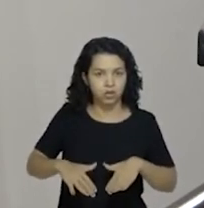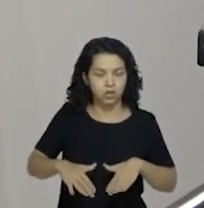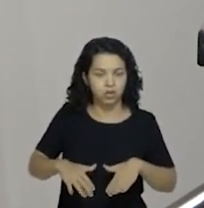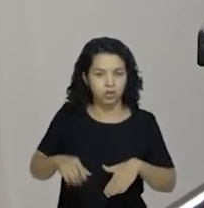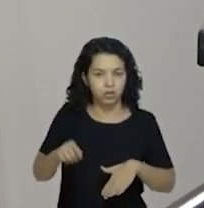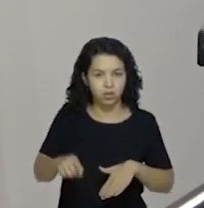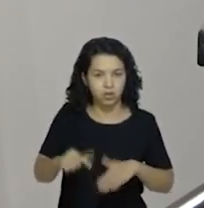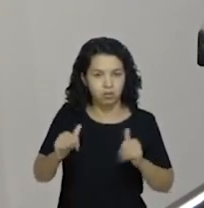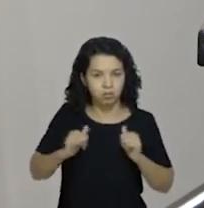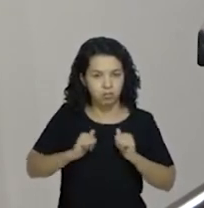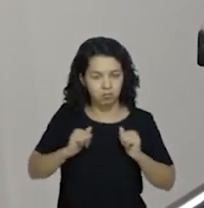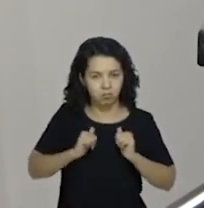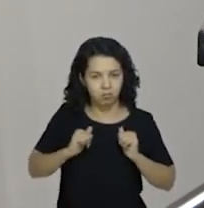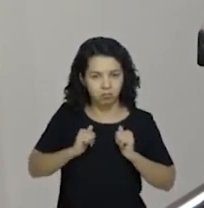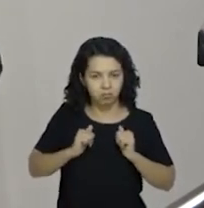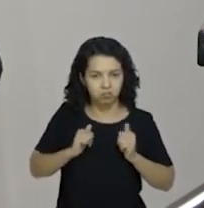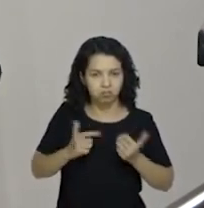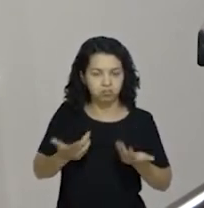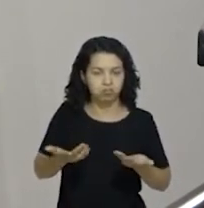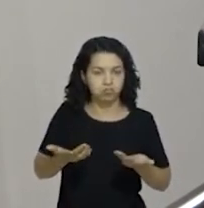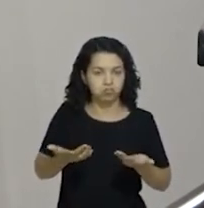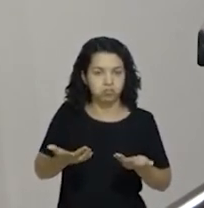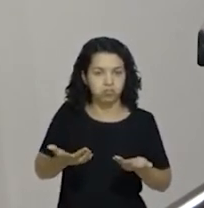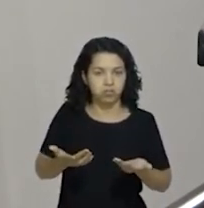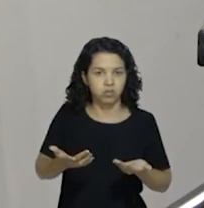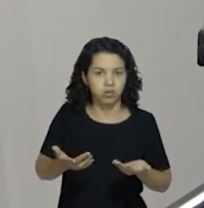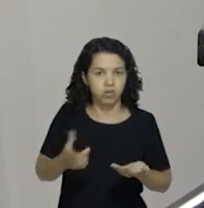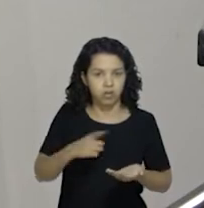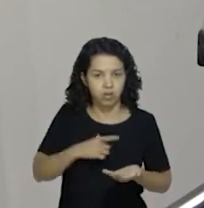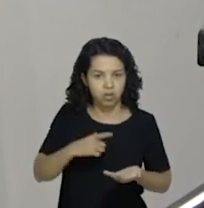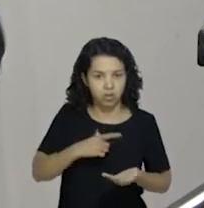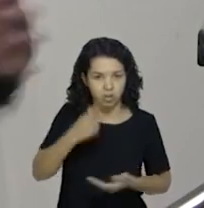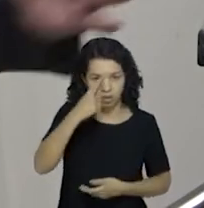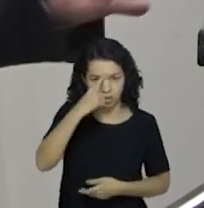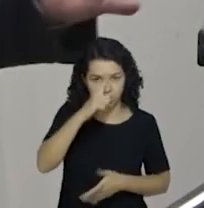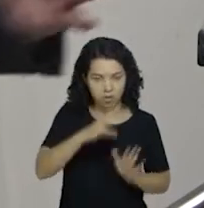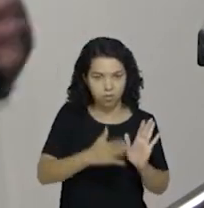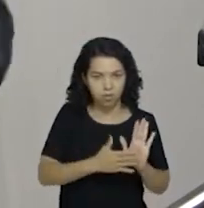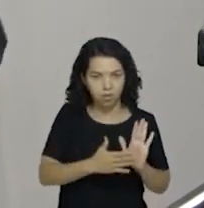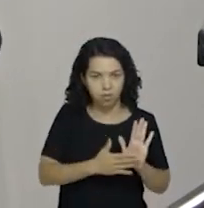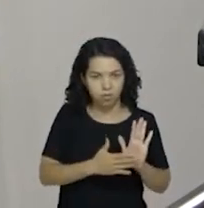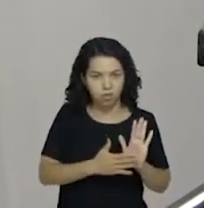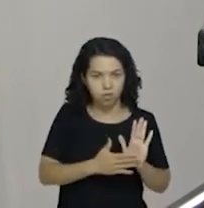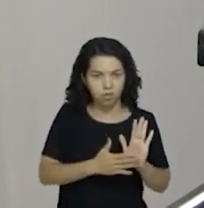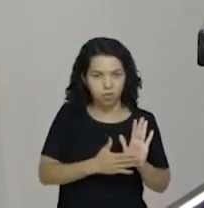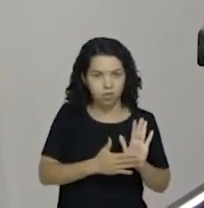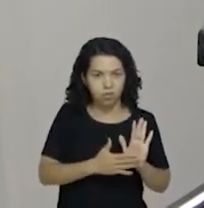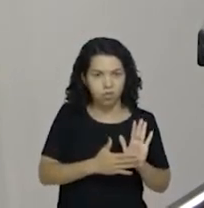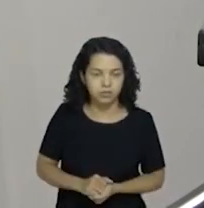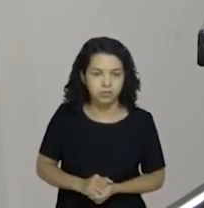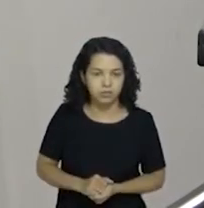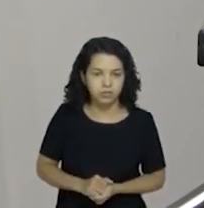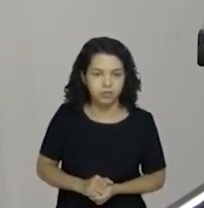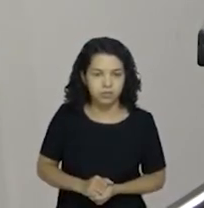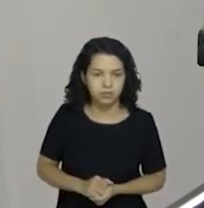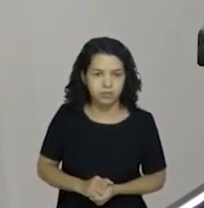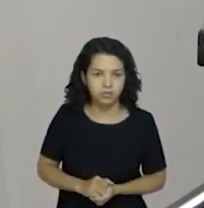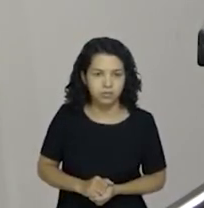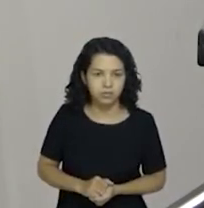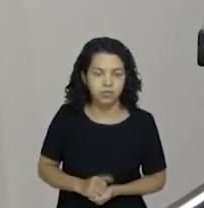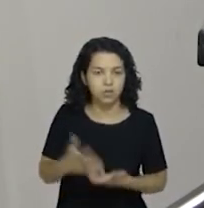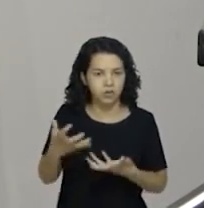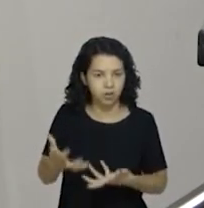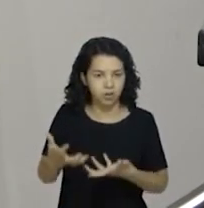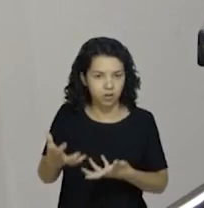de ideias altamente propositivas mas voltam muitas vezes decepcionados eu espero